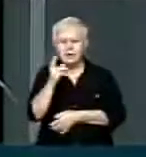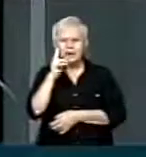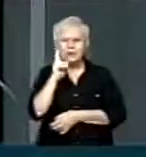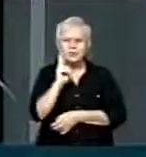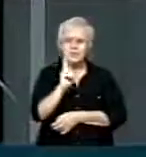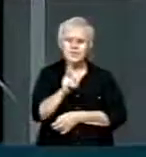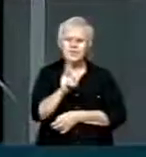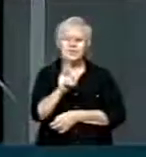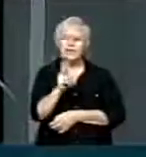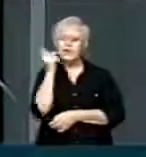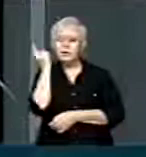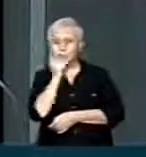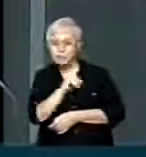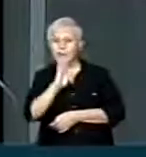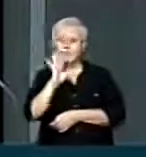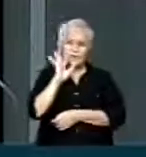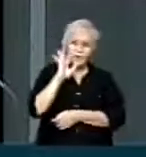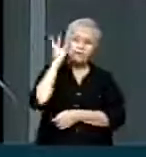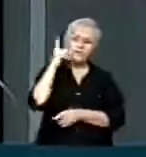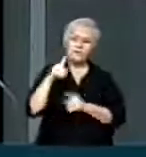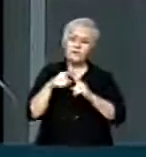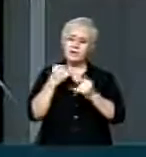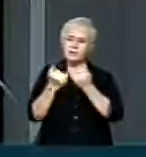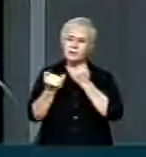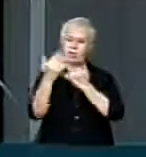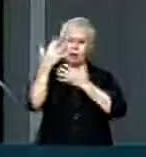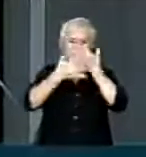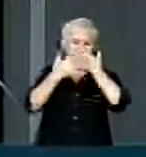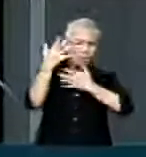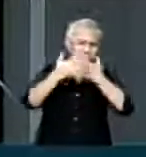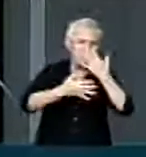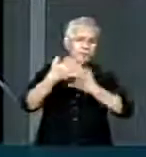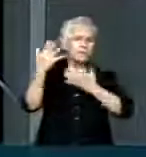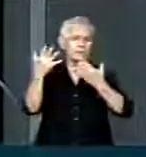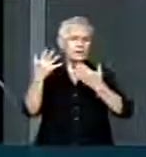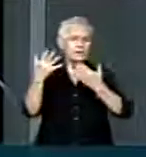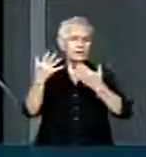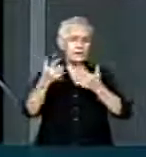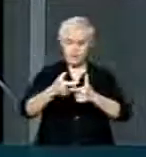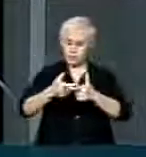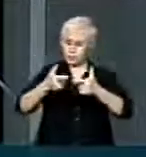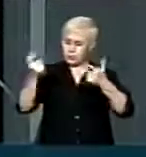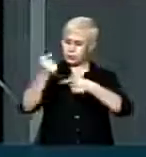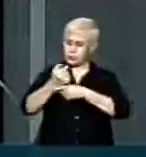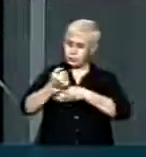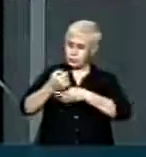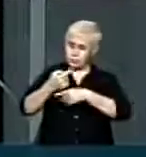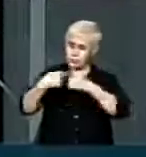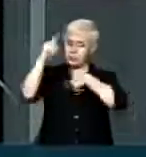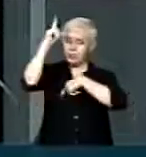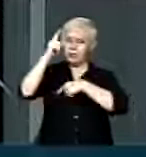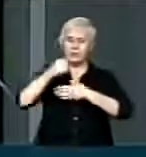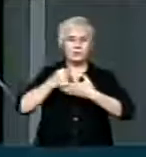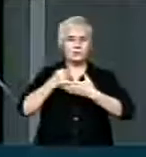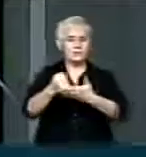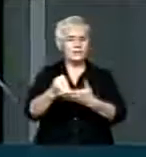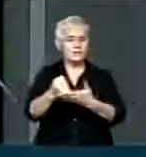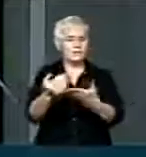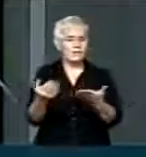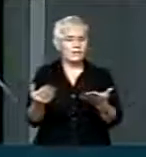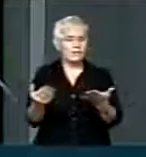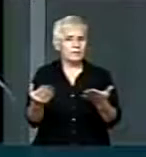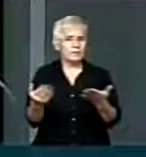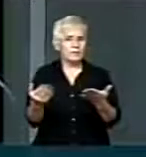fim do túnel, parece que mais nuvens negras aparecem, e o crescimento, o desenvolvimento sustentado nesse